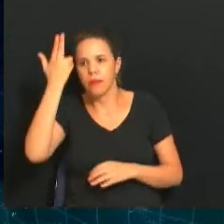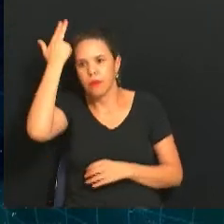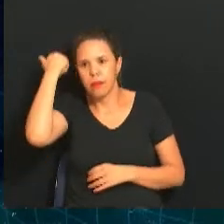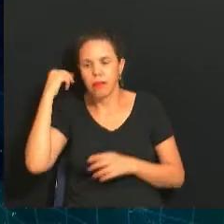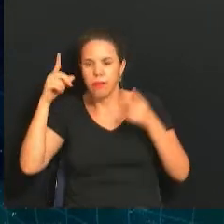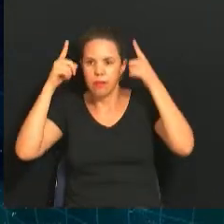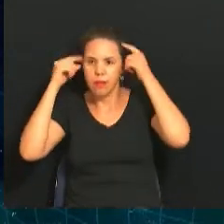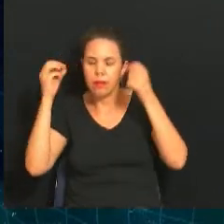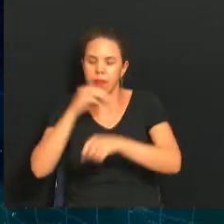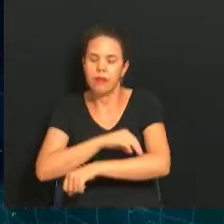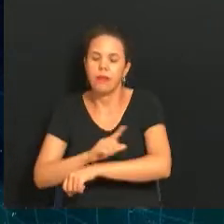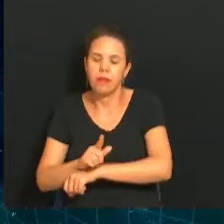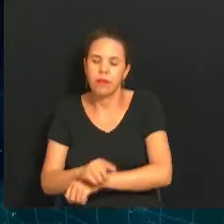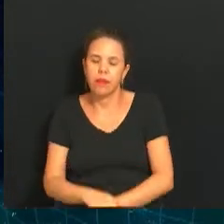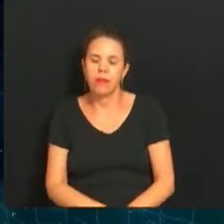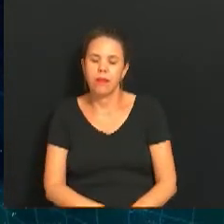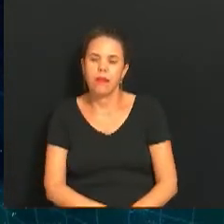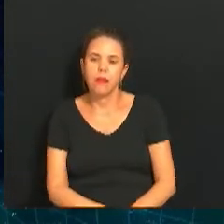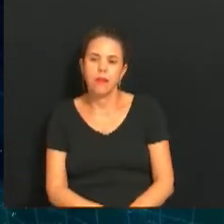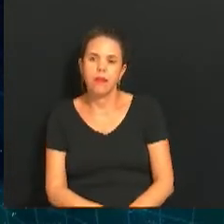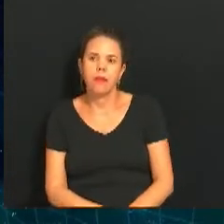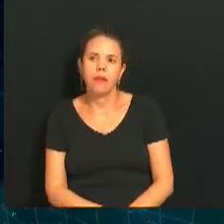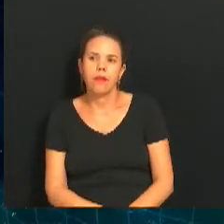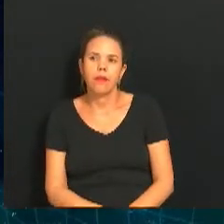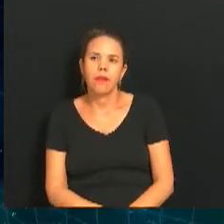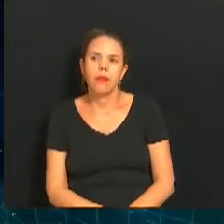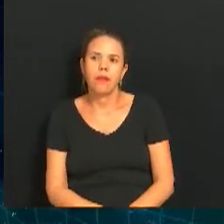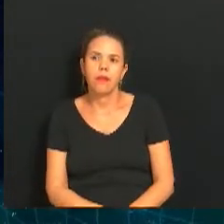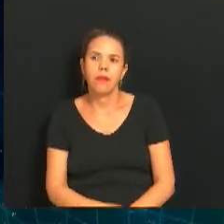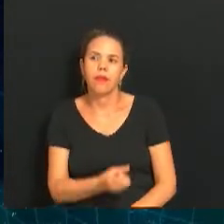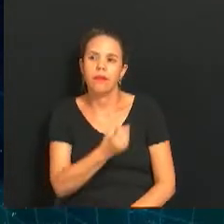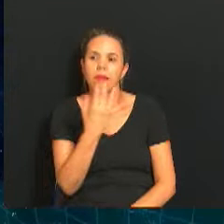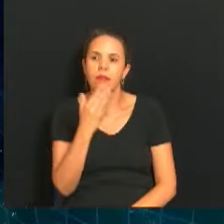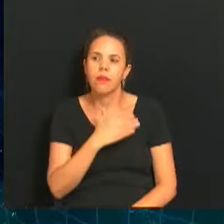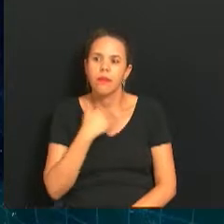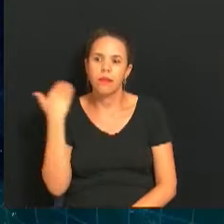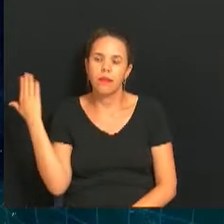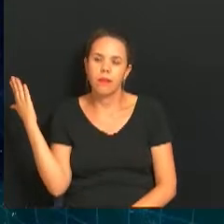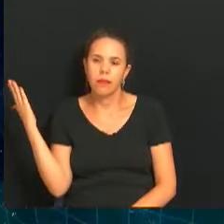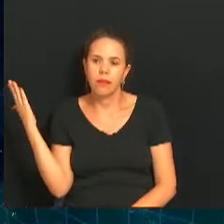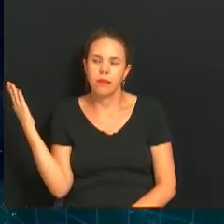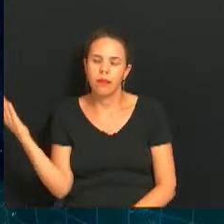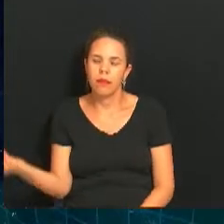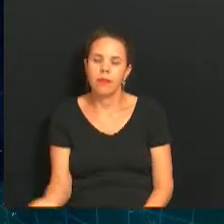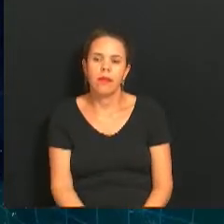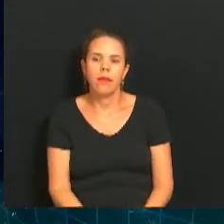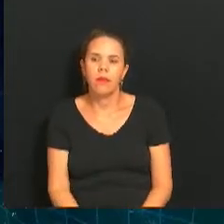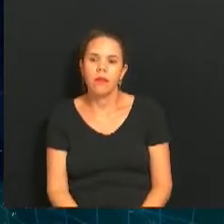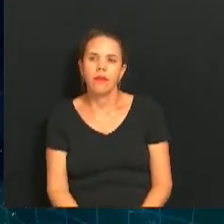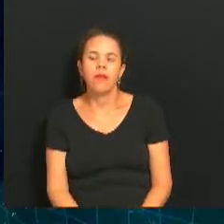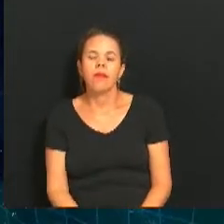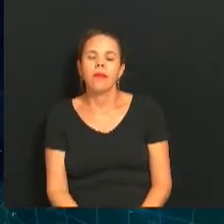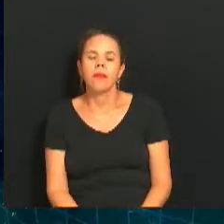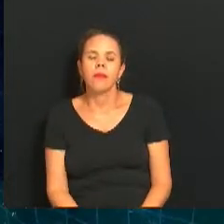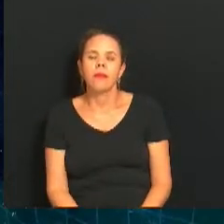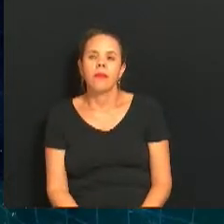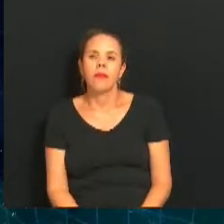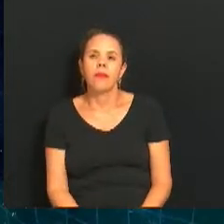Coelho, Olambra e Morungaba. Vamos falar das mortes agora? Na nossa região, nós temos aí o registro de